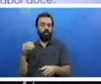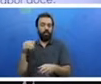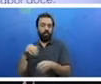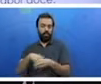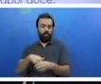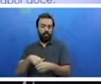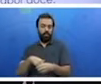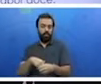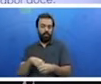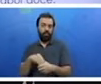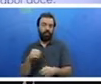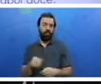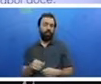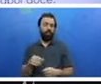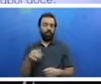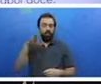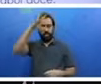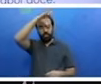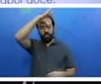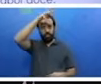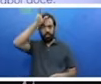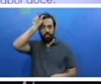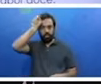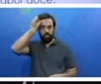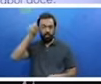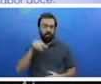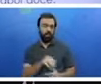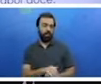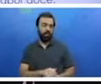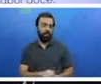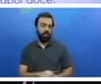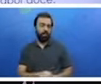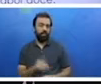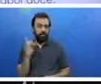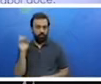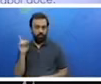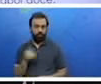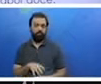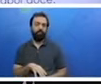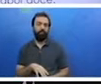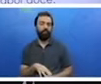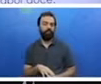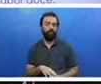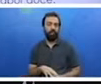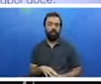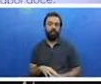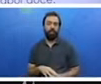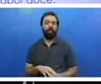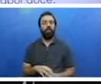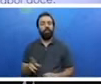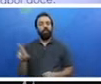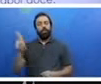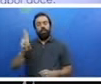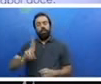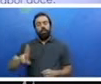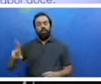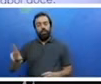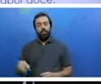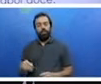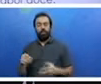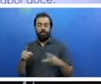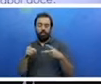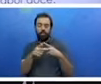à base de noz de cola. Na produção de refrigerantes, o ácido fosfórico ele é utilizado com